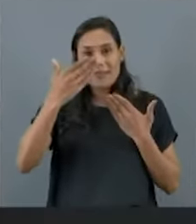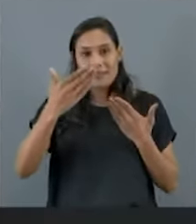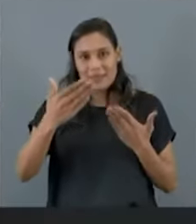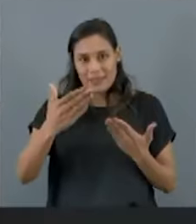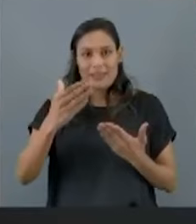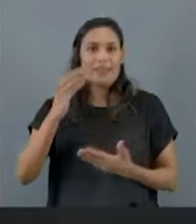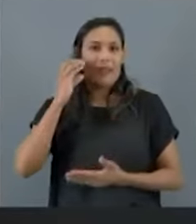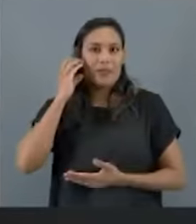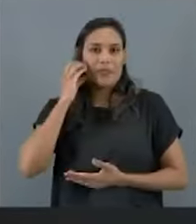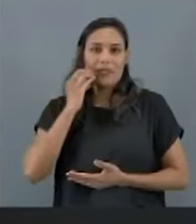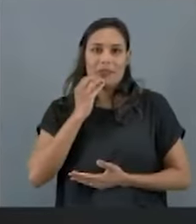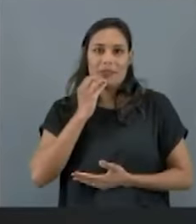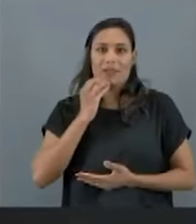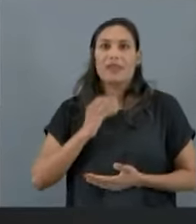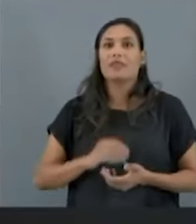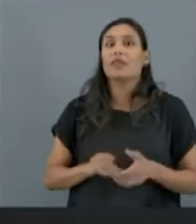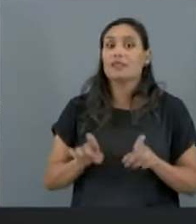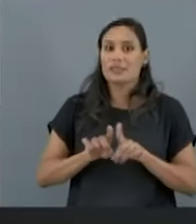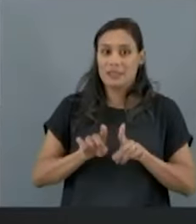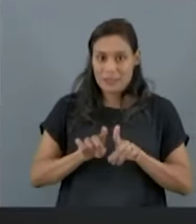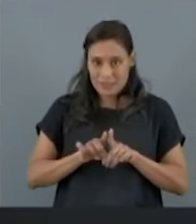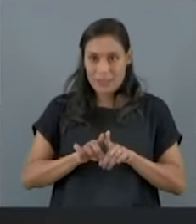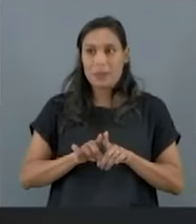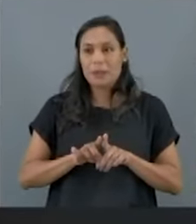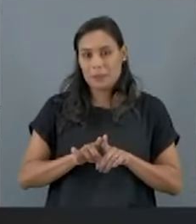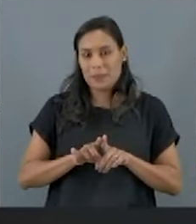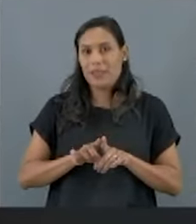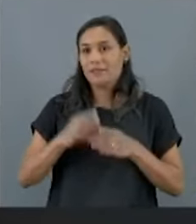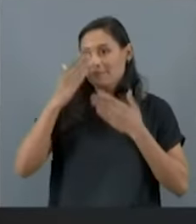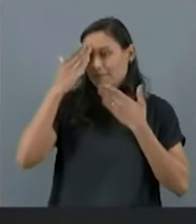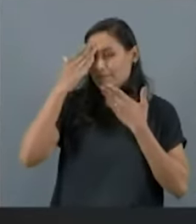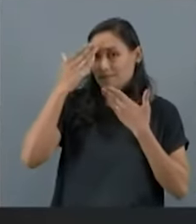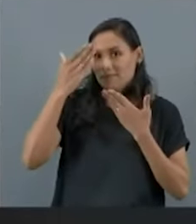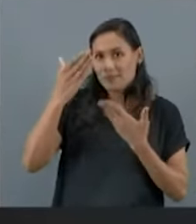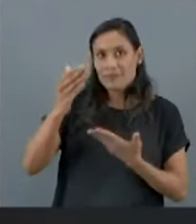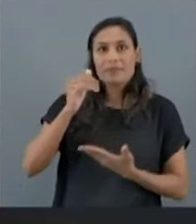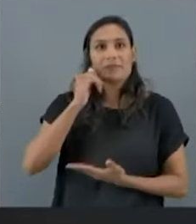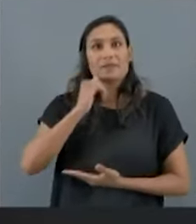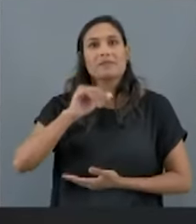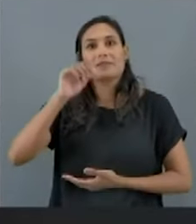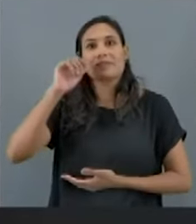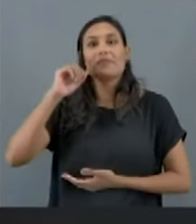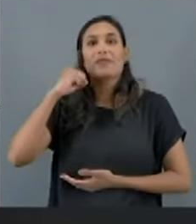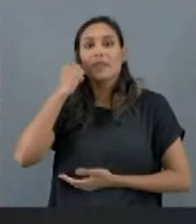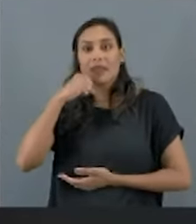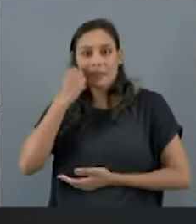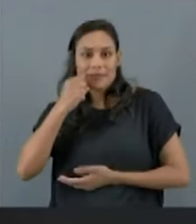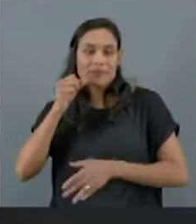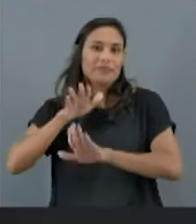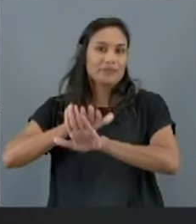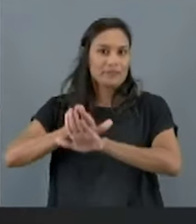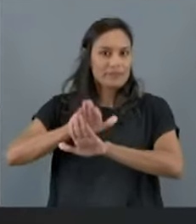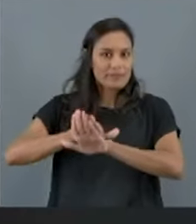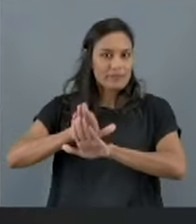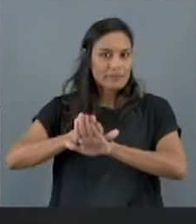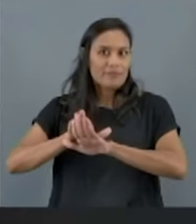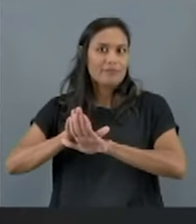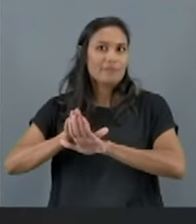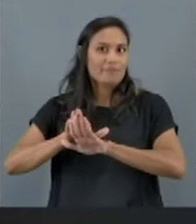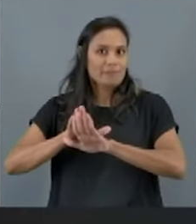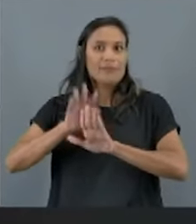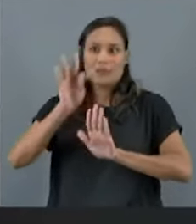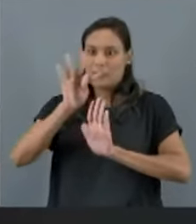desse debate, agradecer também a senadora Leila, que fez um relatório primoroso, tornou o texto muito mais robusto, mais específico,